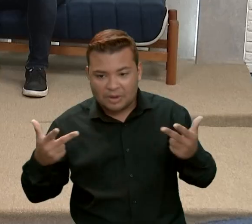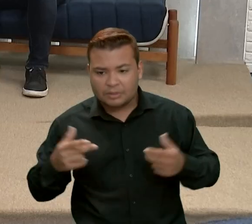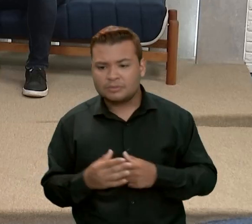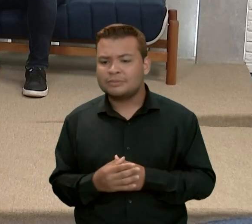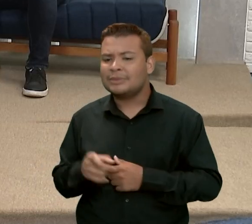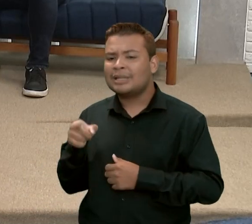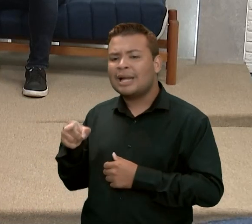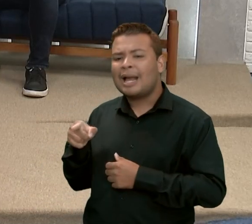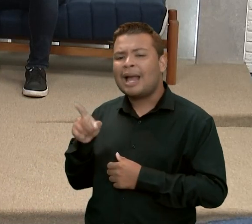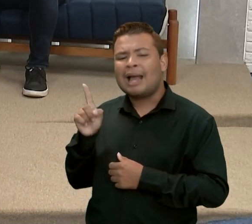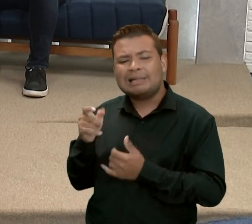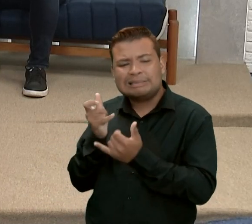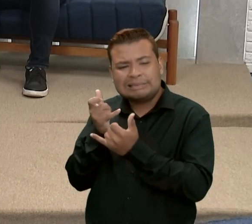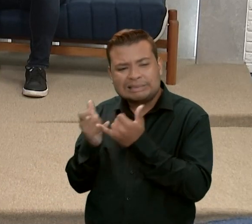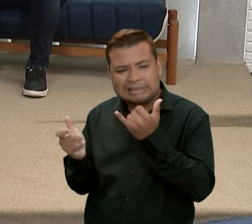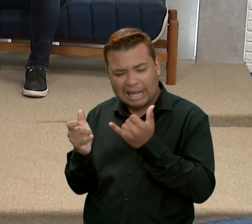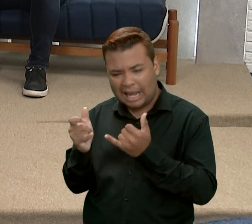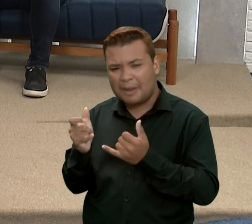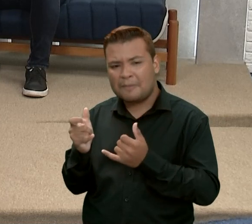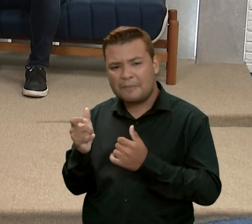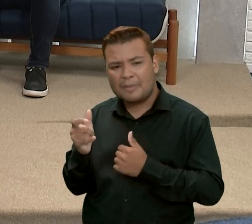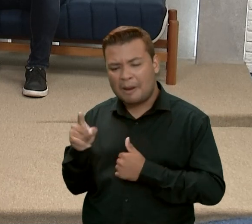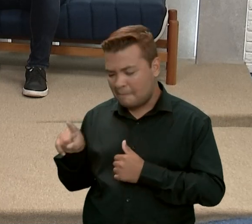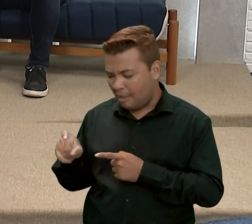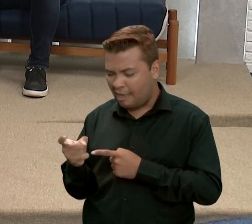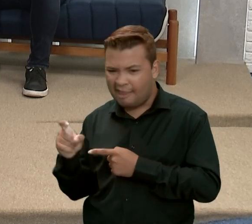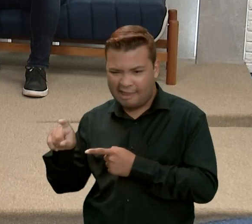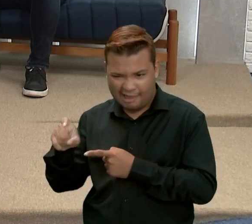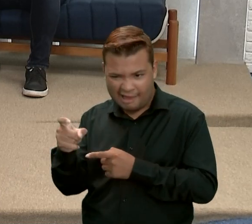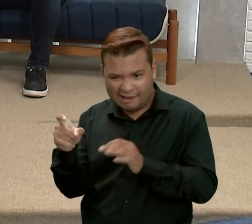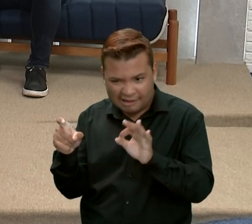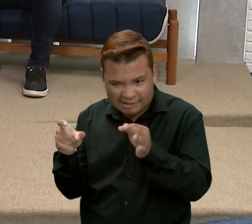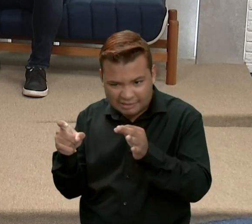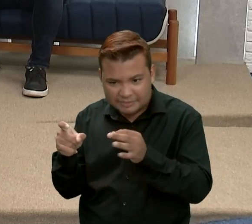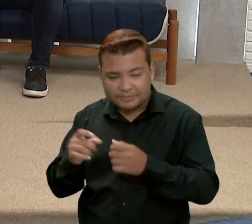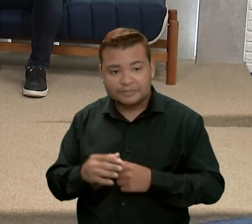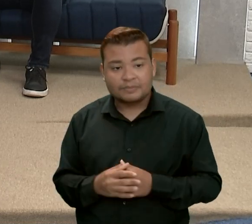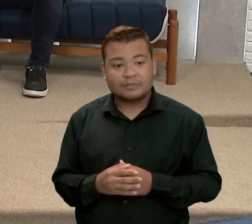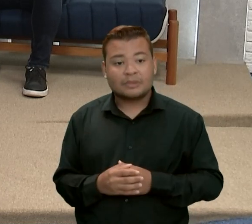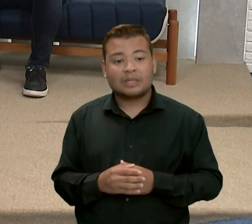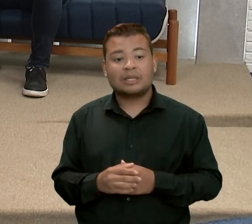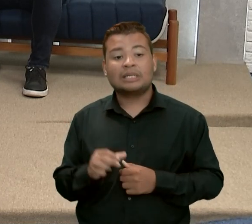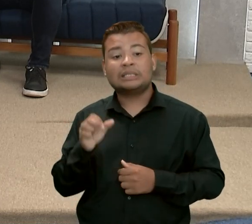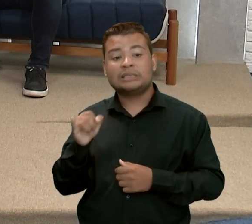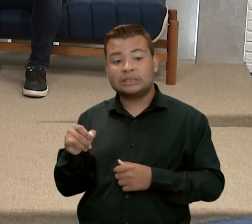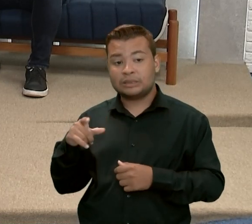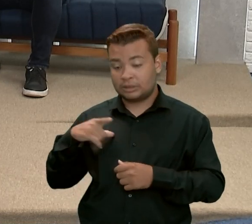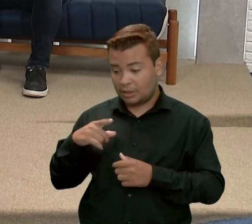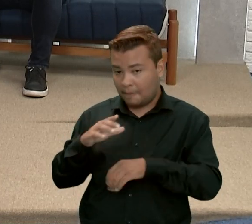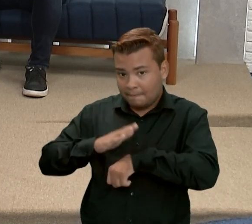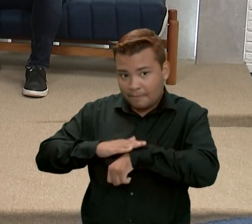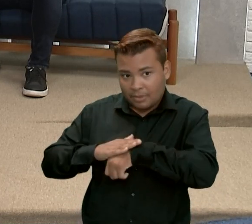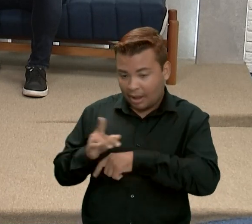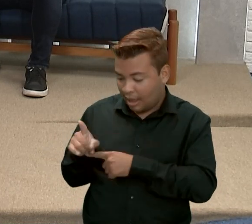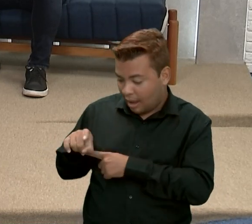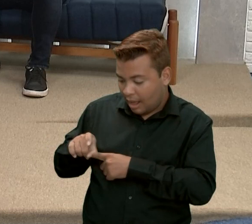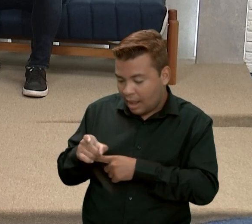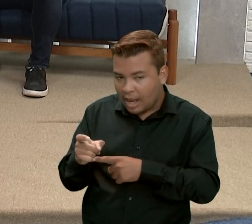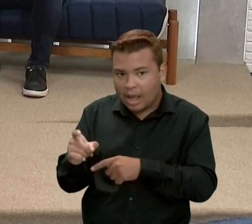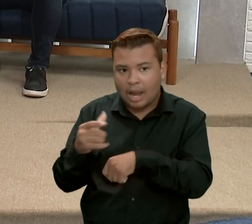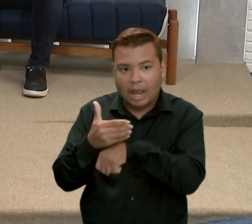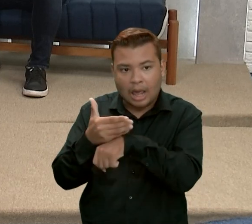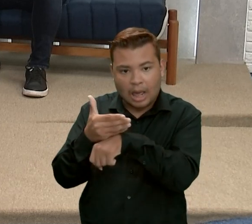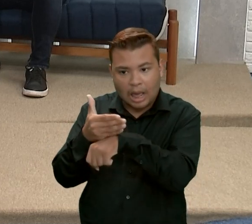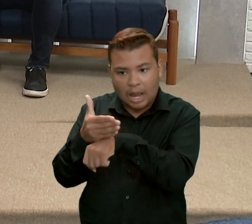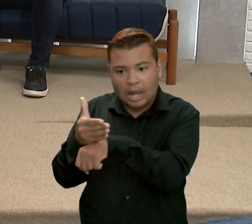fosse uma lagartinha? Isso, uma minhoquinha ali. Se a gente deixar ele passar da fase de larva, porque ele é uma larvinha, ele